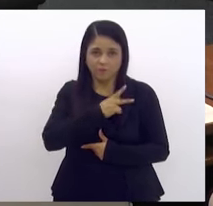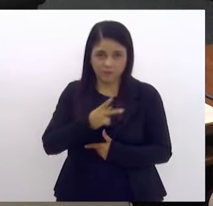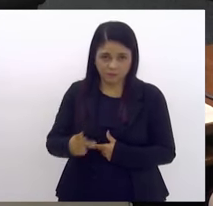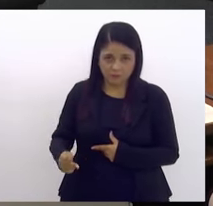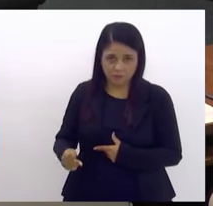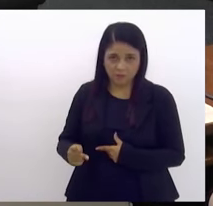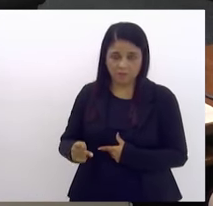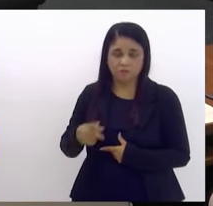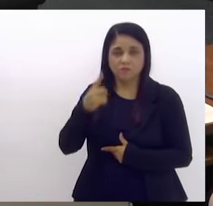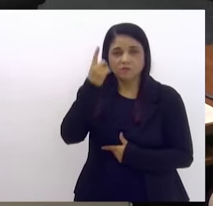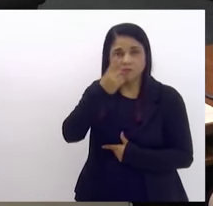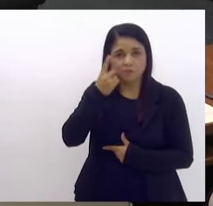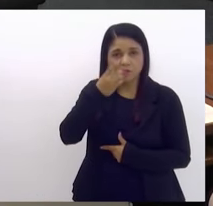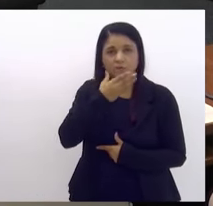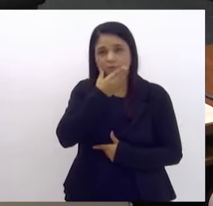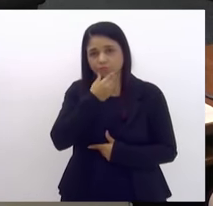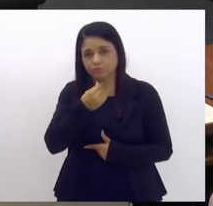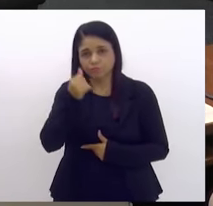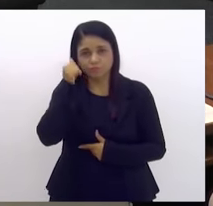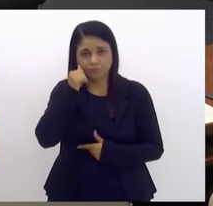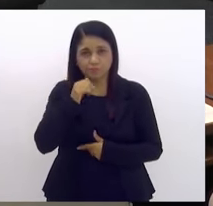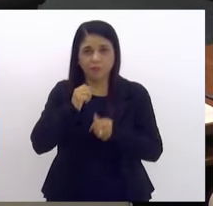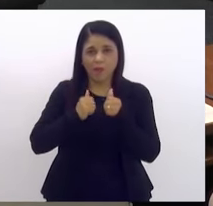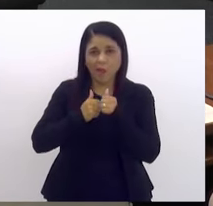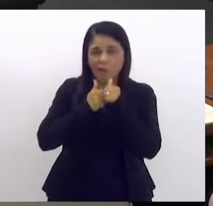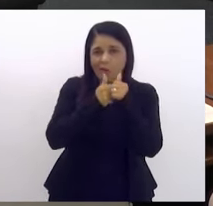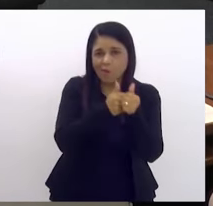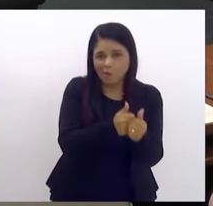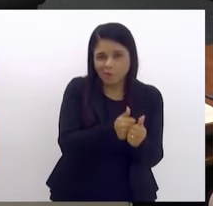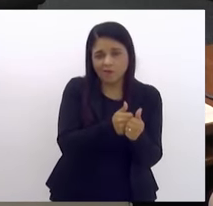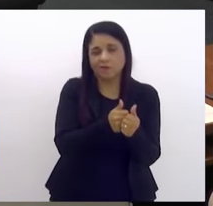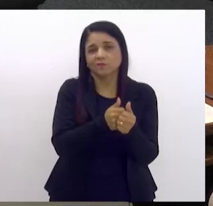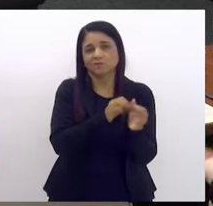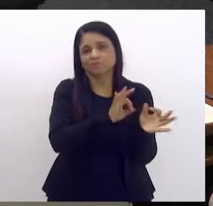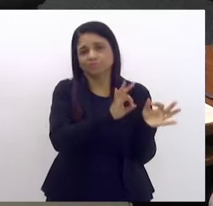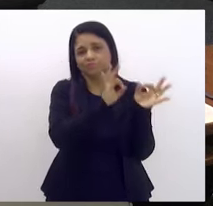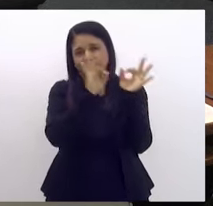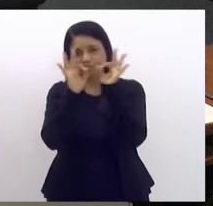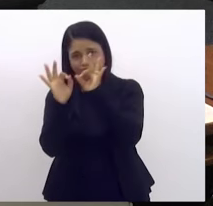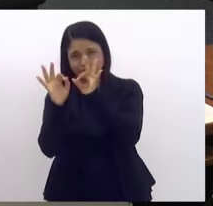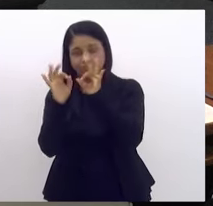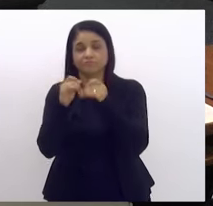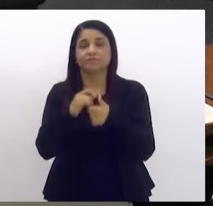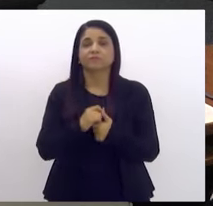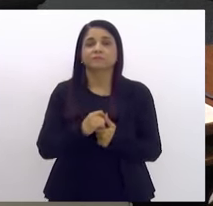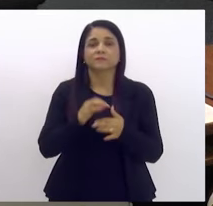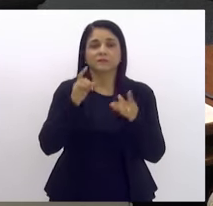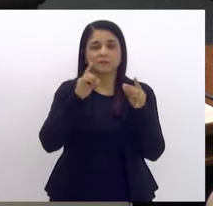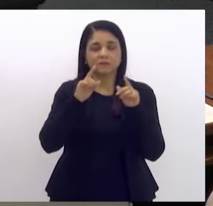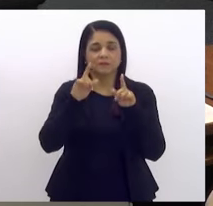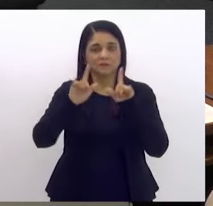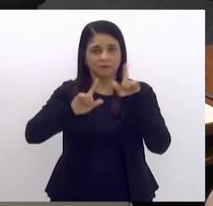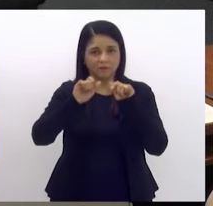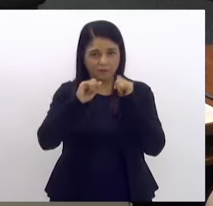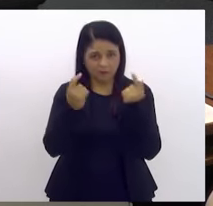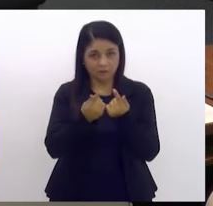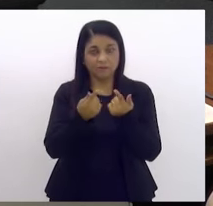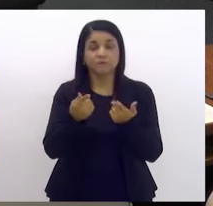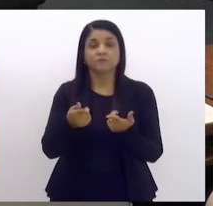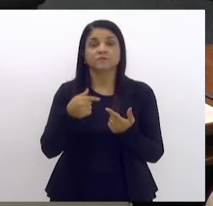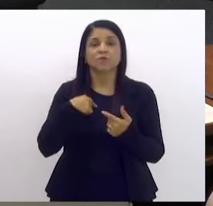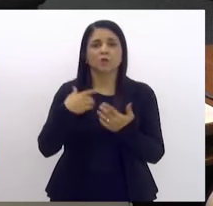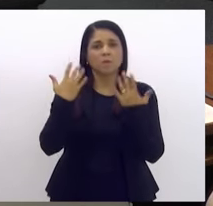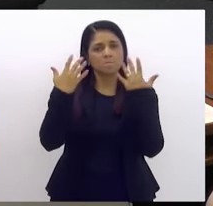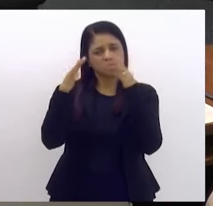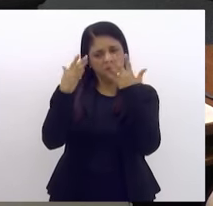senhores deputados e todos os que nos acompanham, eu quero, em primeiro lugar, parabenizar é